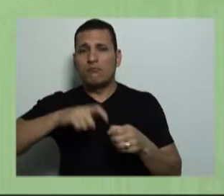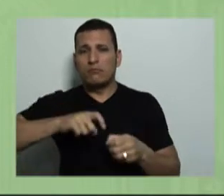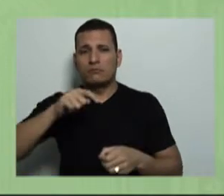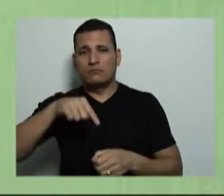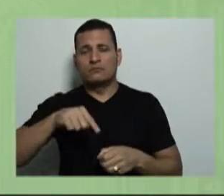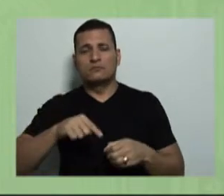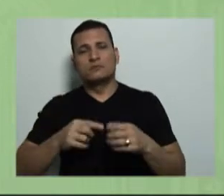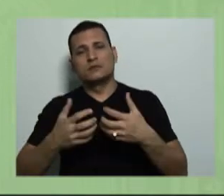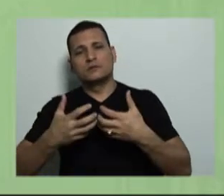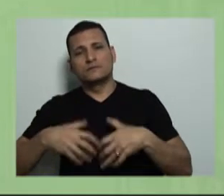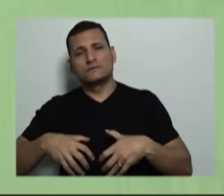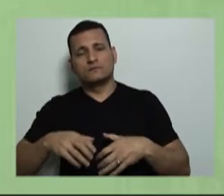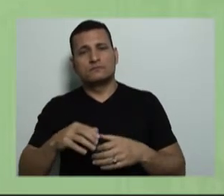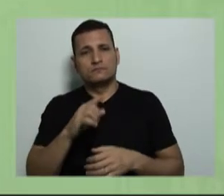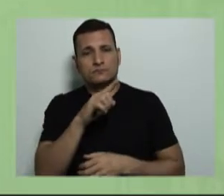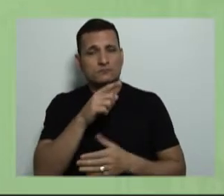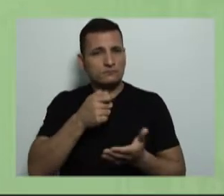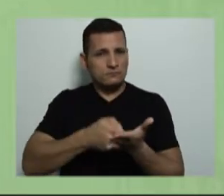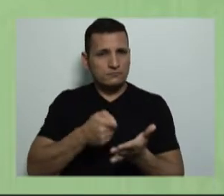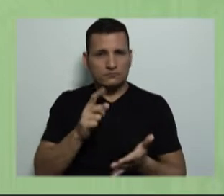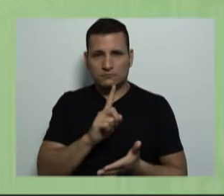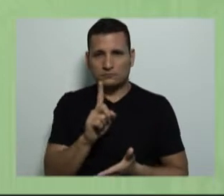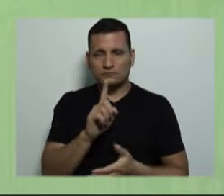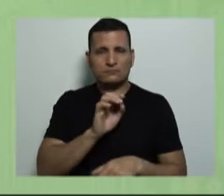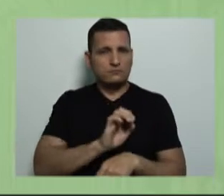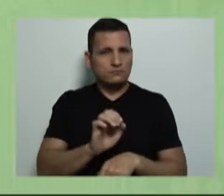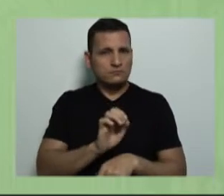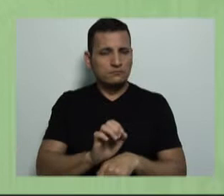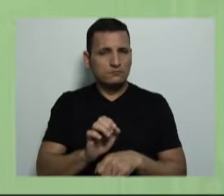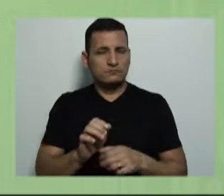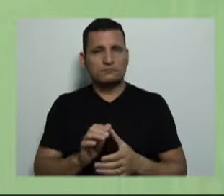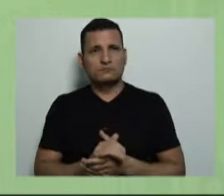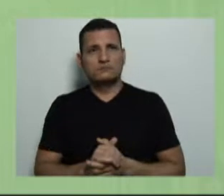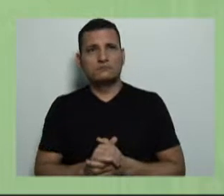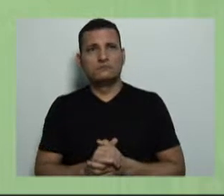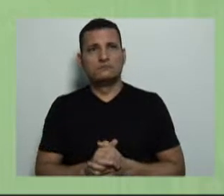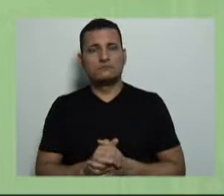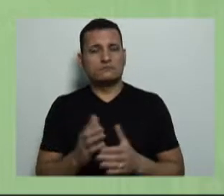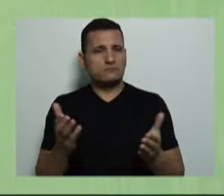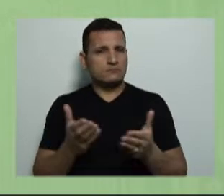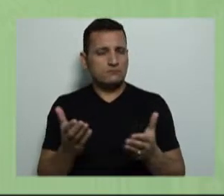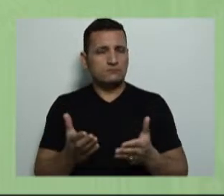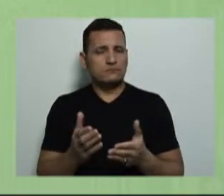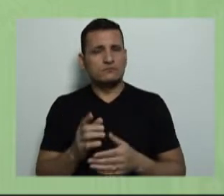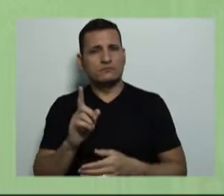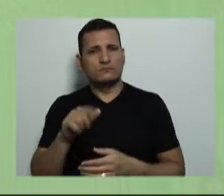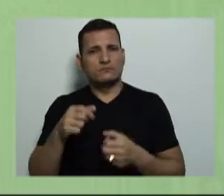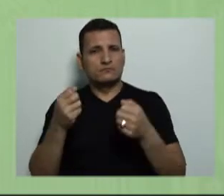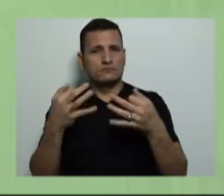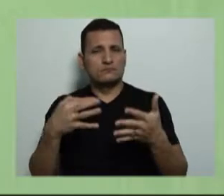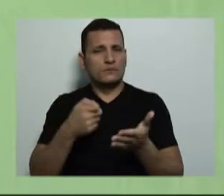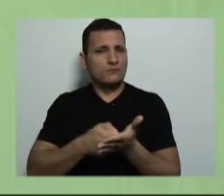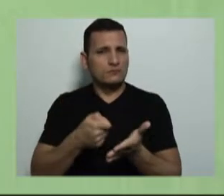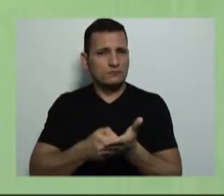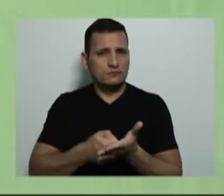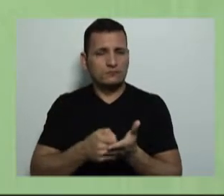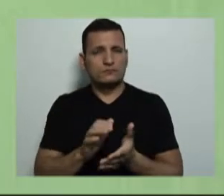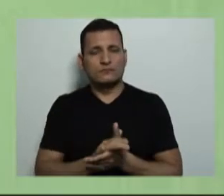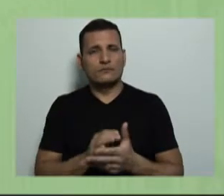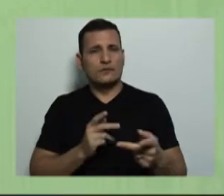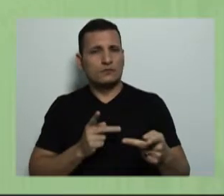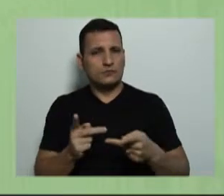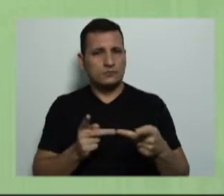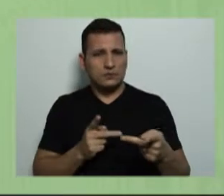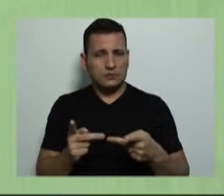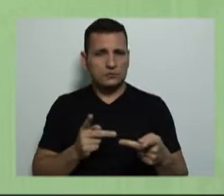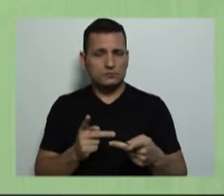gente tá falando sobre estágio não obrigatório, pessoal. Vamos falar agora sobre o que nos interessa, que é o obrigatório. O projeto pedagógico